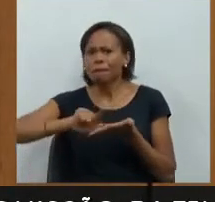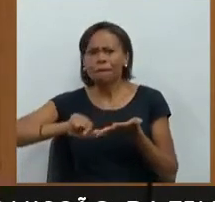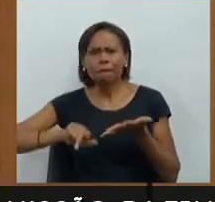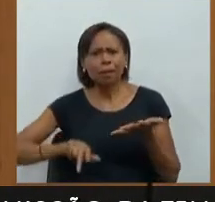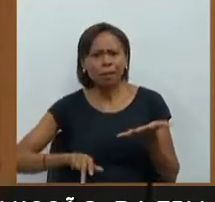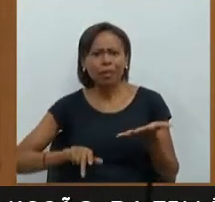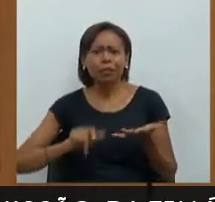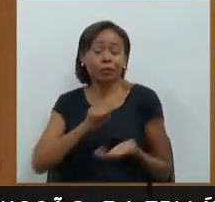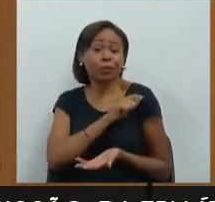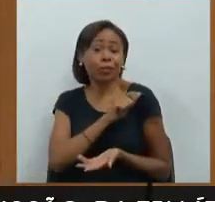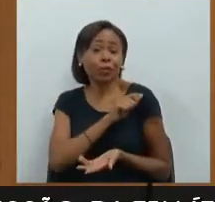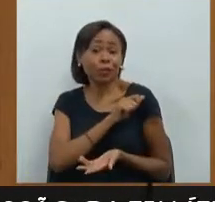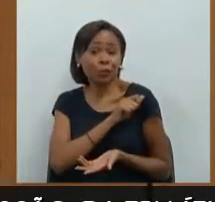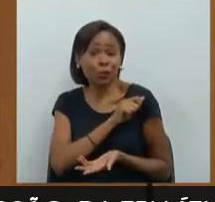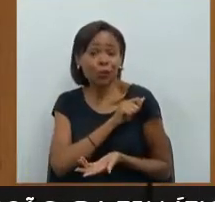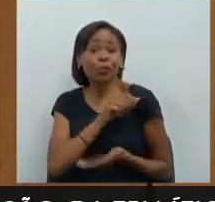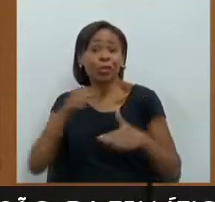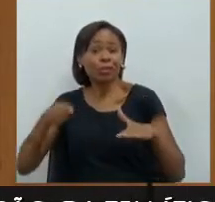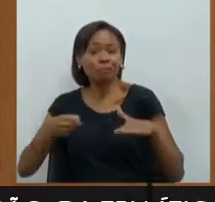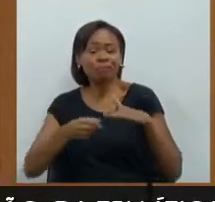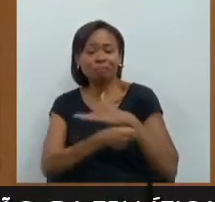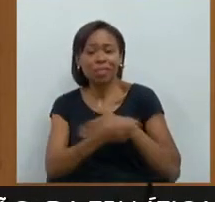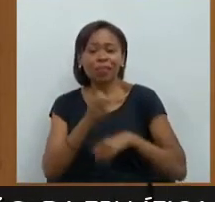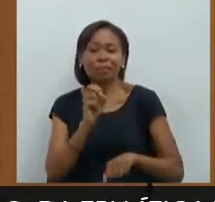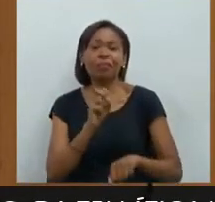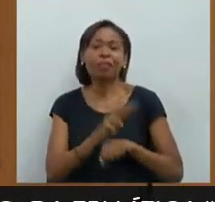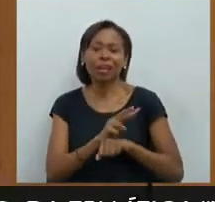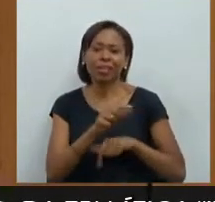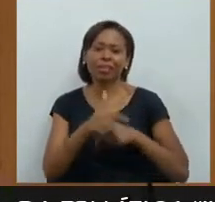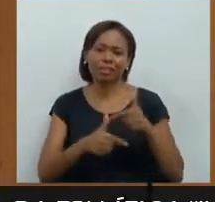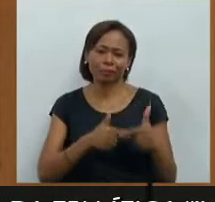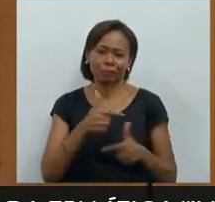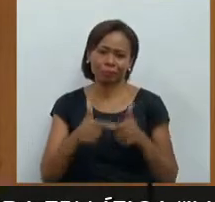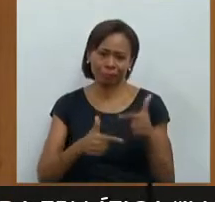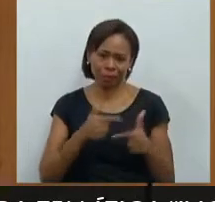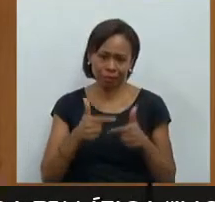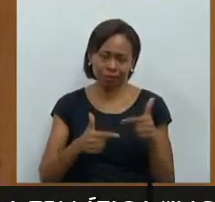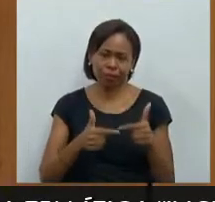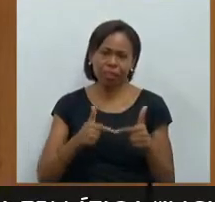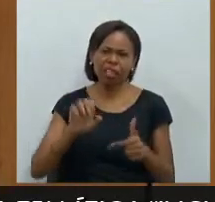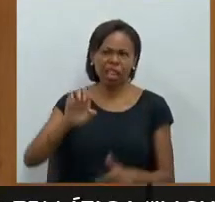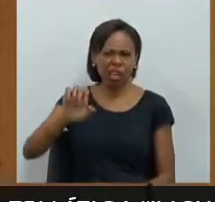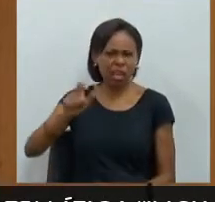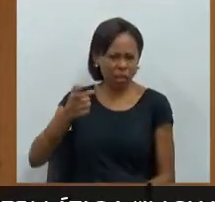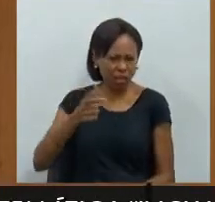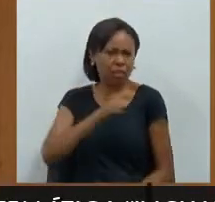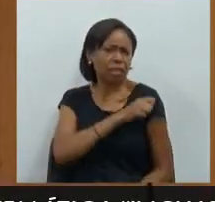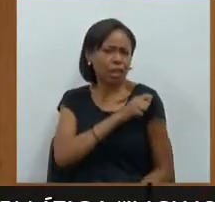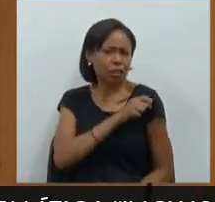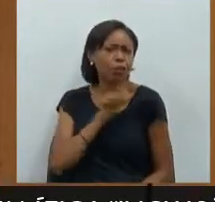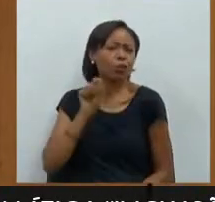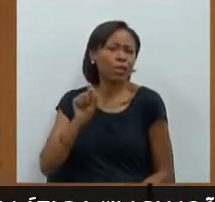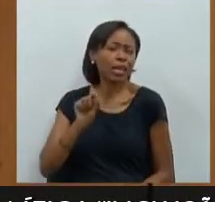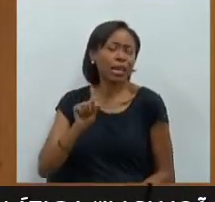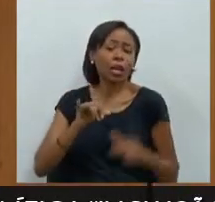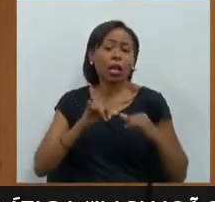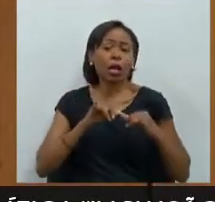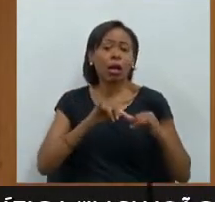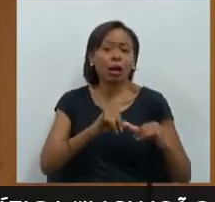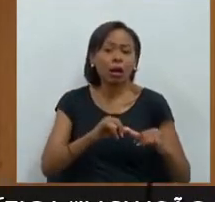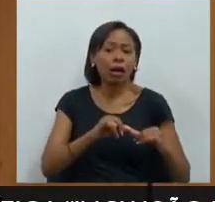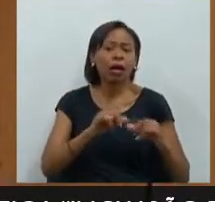vários dos nossos alunos para o mercado de trabalho. Nós temos ex-alunos nossos no Carrefour, no